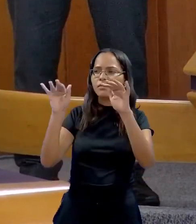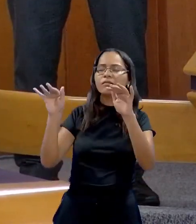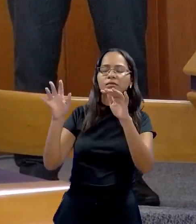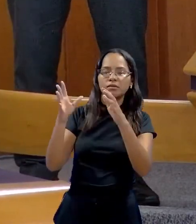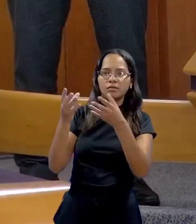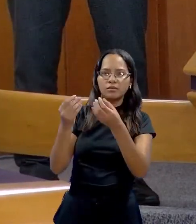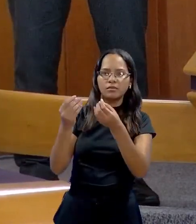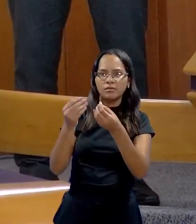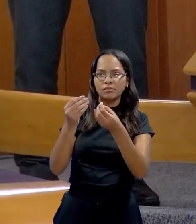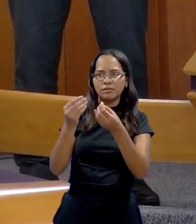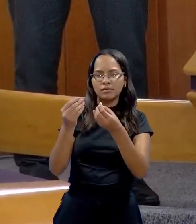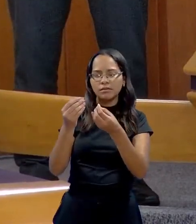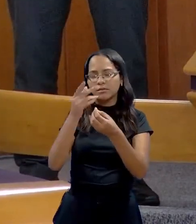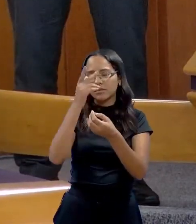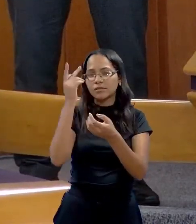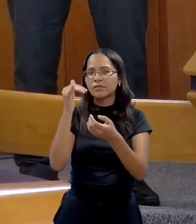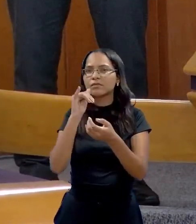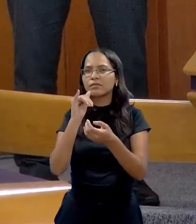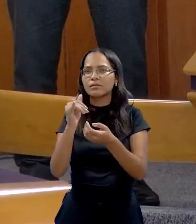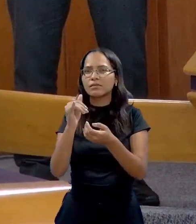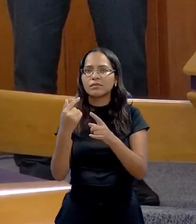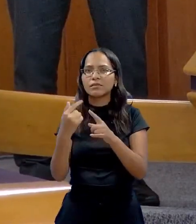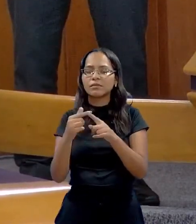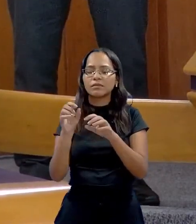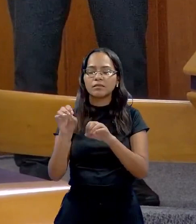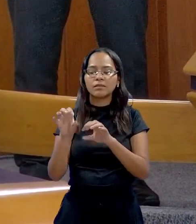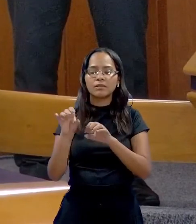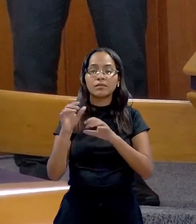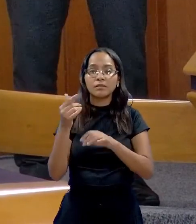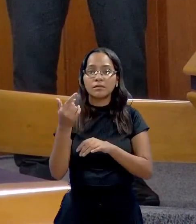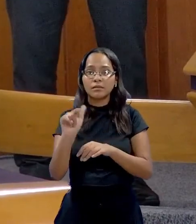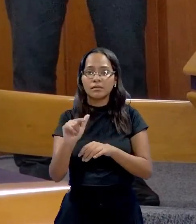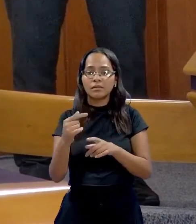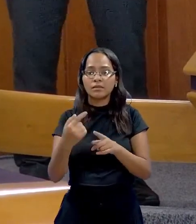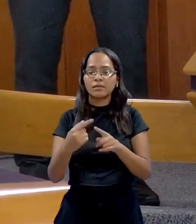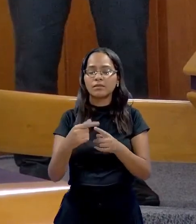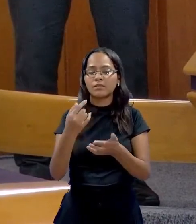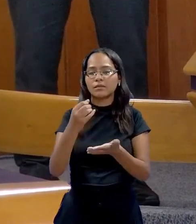presentes, foi a questão da educação novamente, no que tange aos contratos